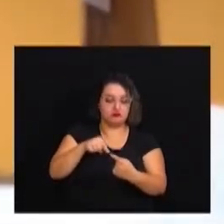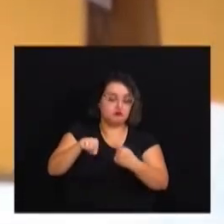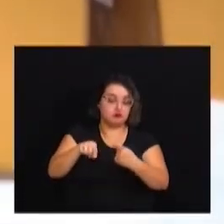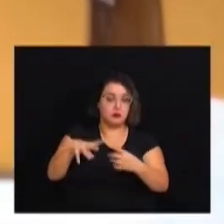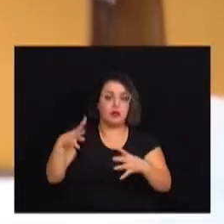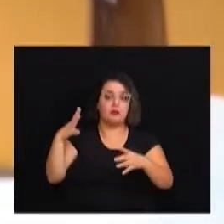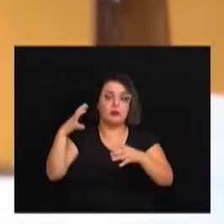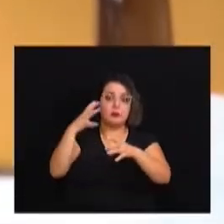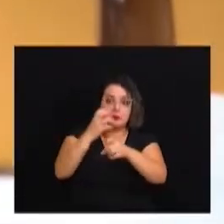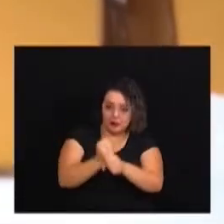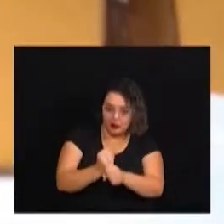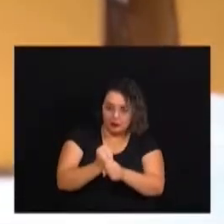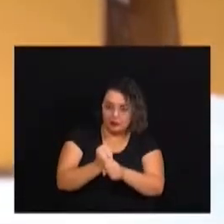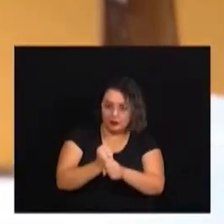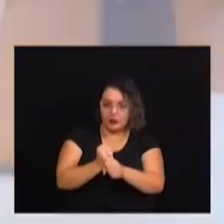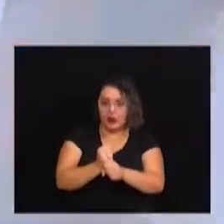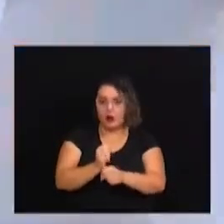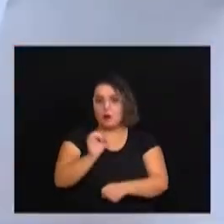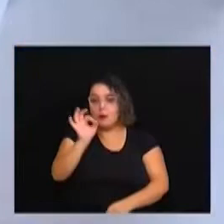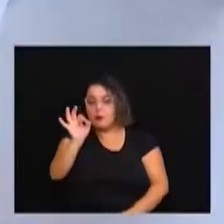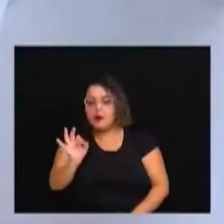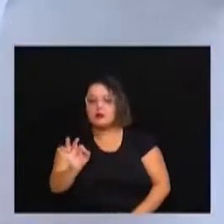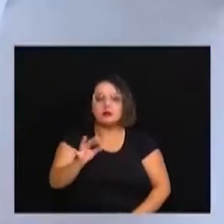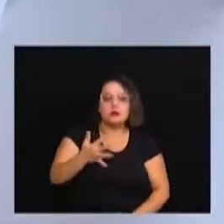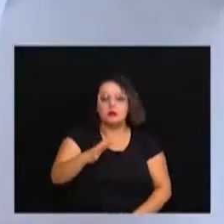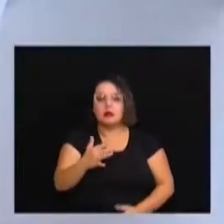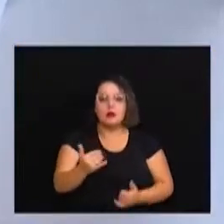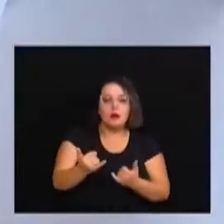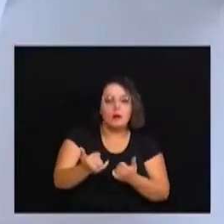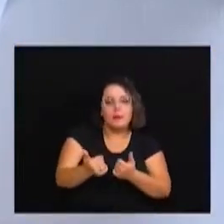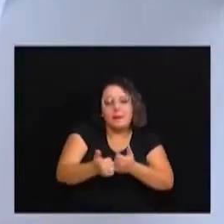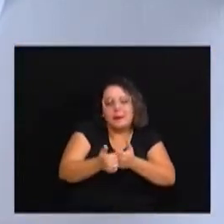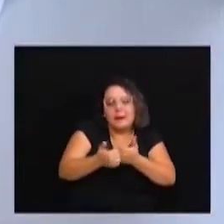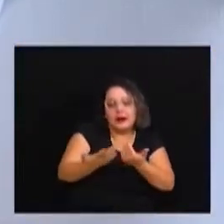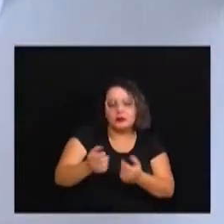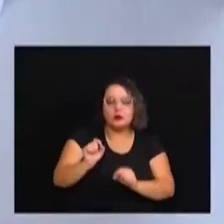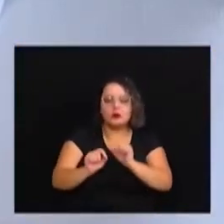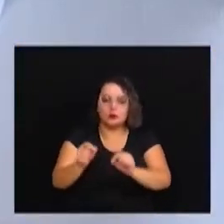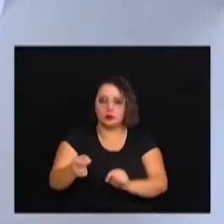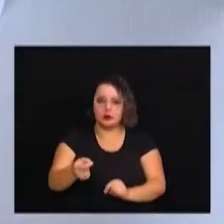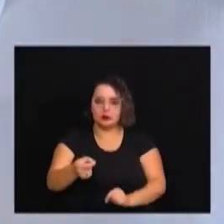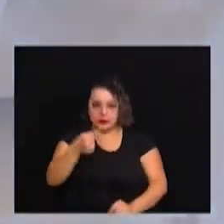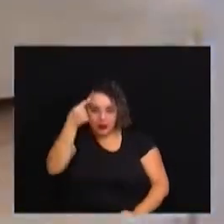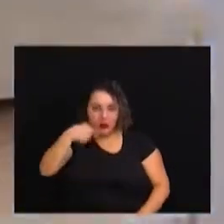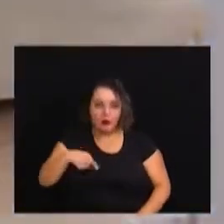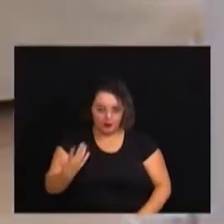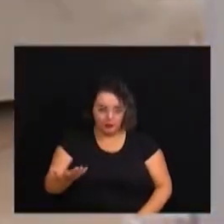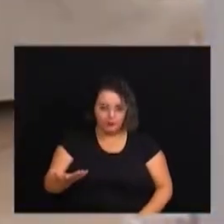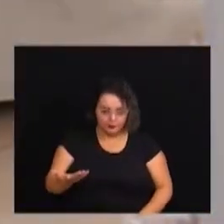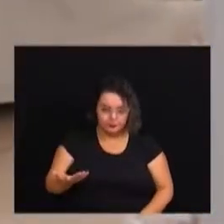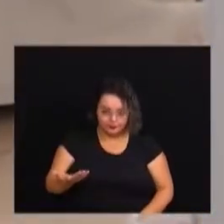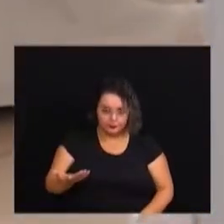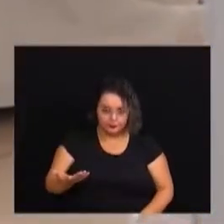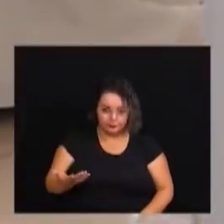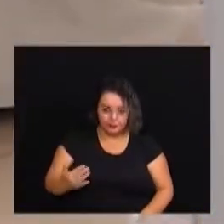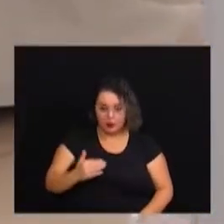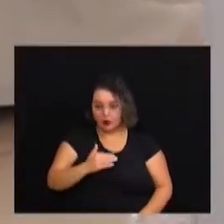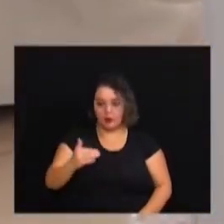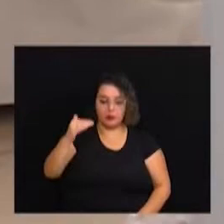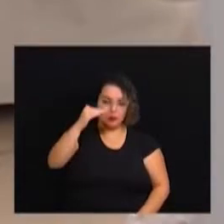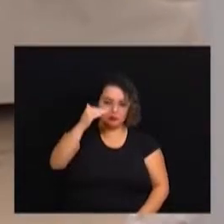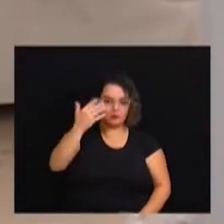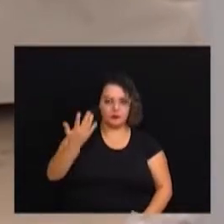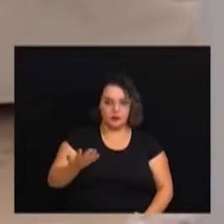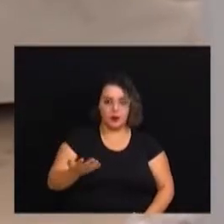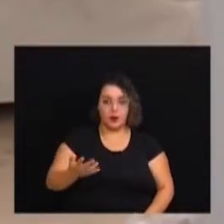uma somatória onde te dá um percentual, e aí dentro desse percentual você consegue descobrir qual é o teu perfil